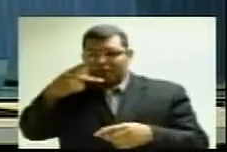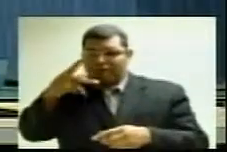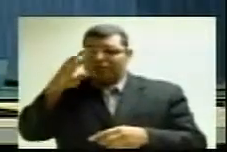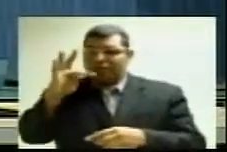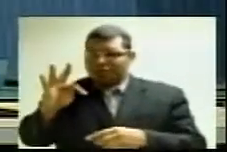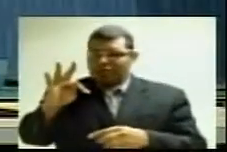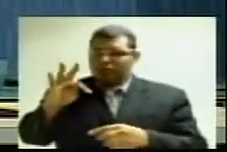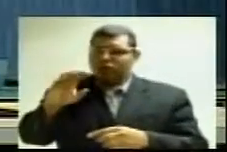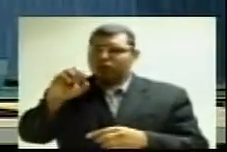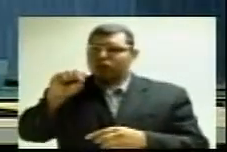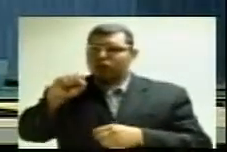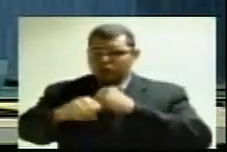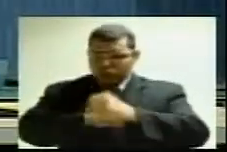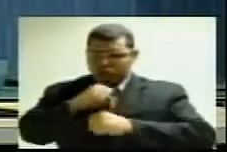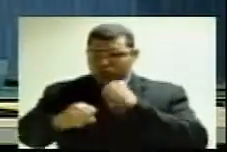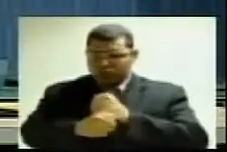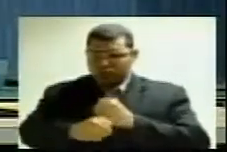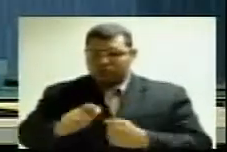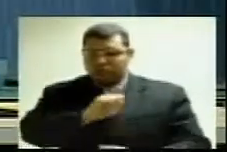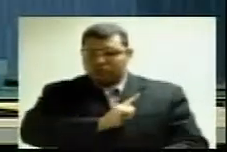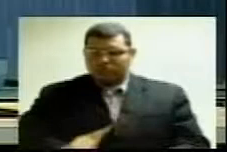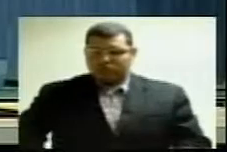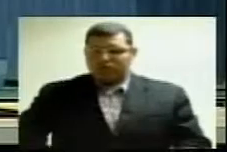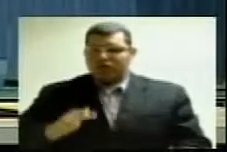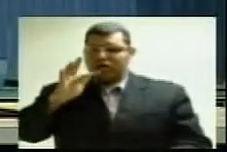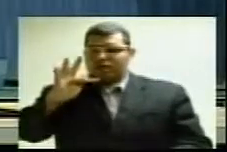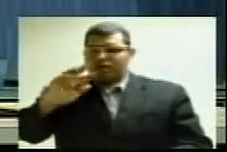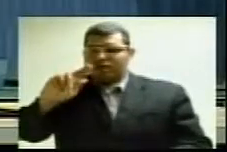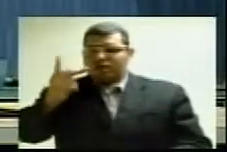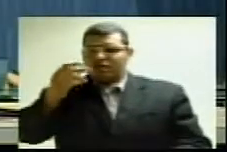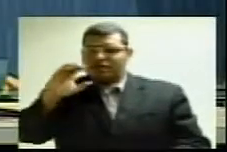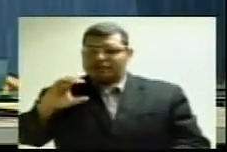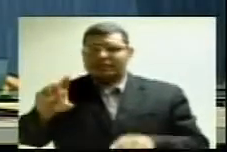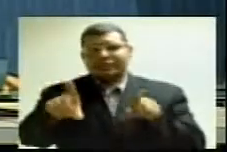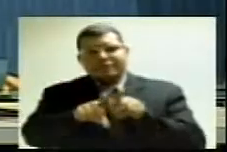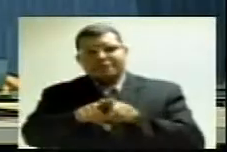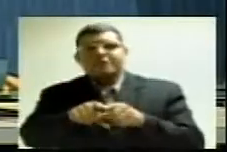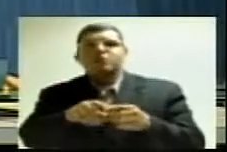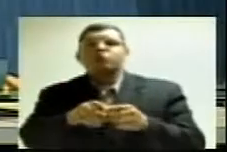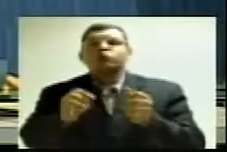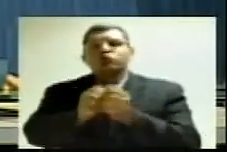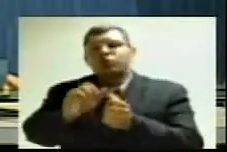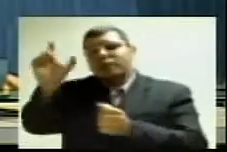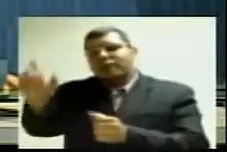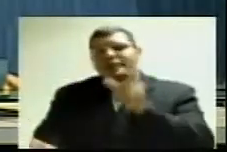tomada nos 8 anos de governo Fernando Henrique, com o PSDB no governo e com o PT na oposição,